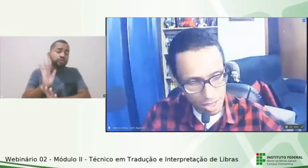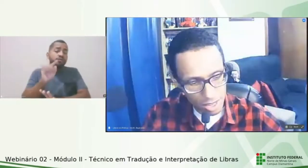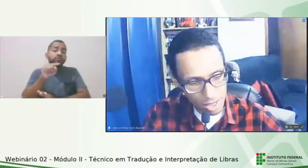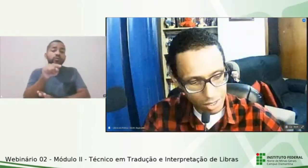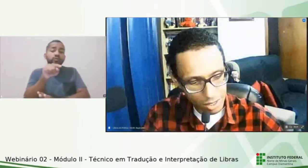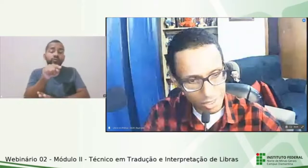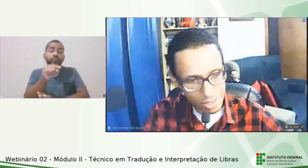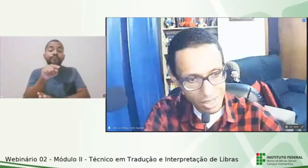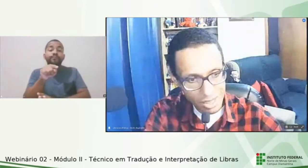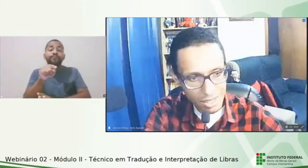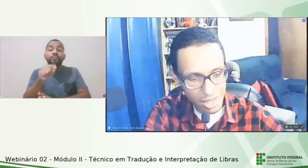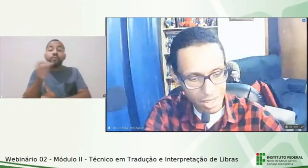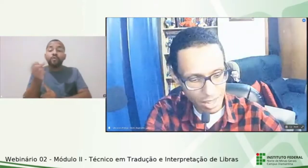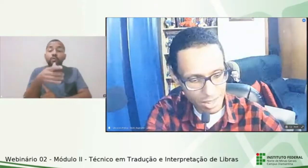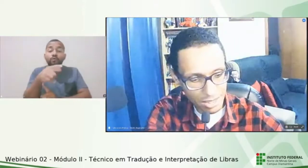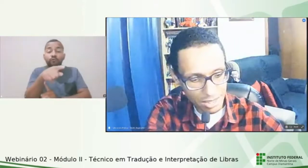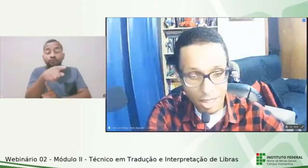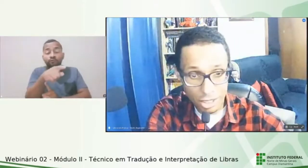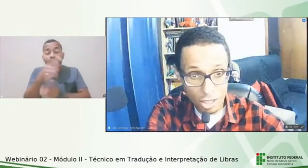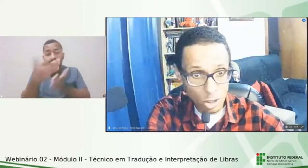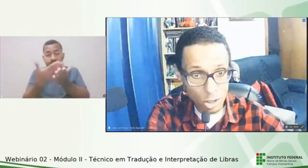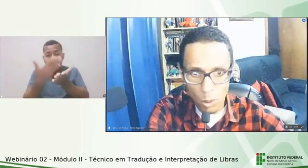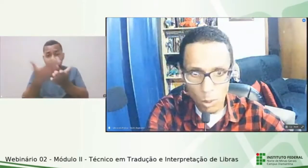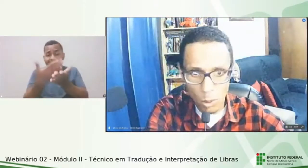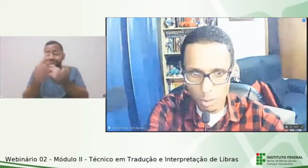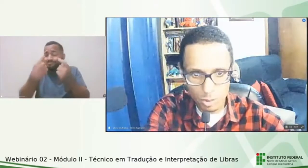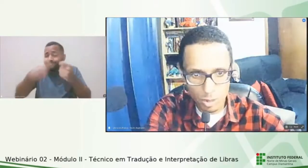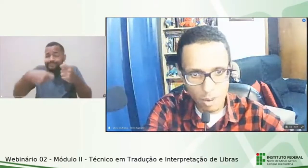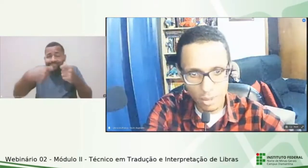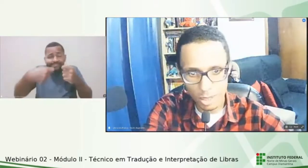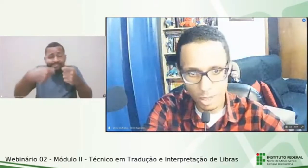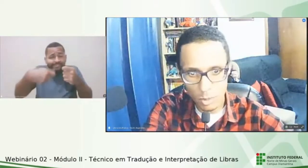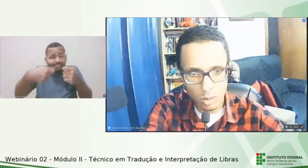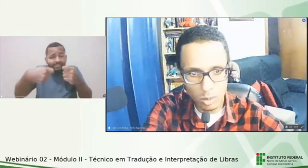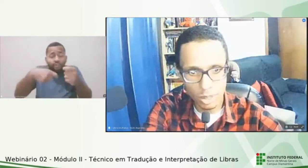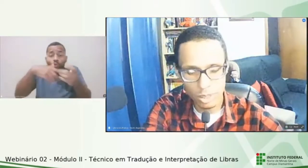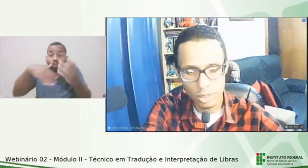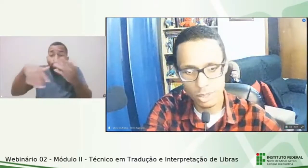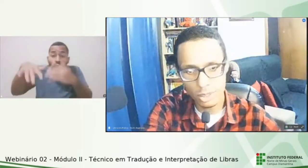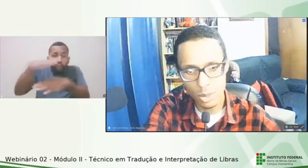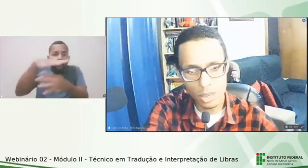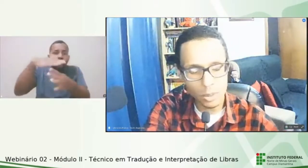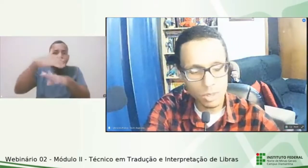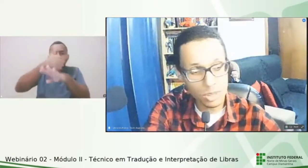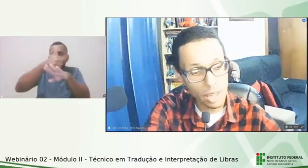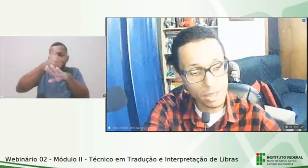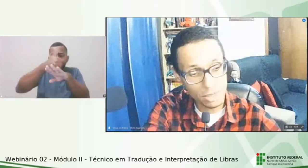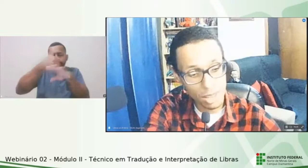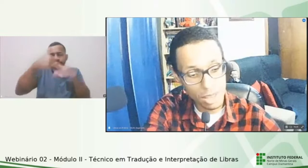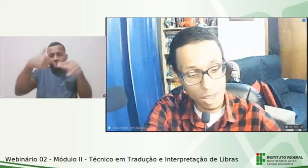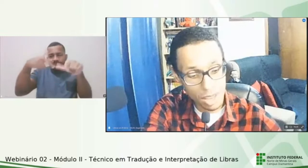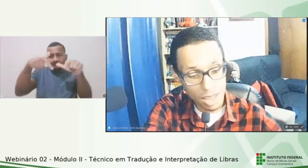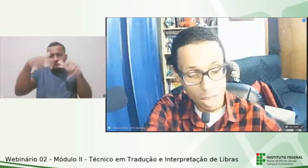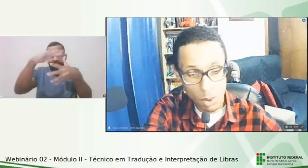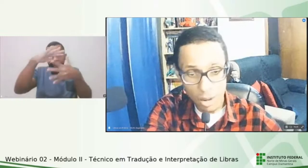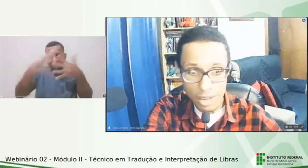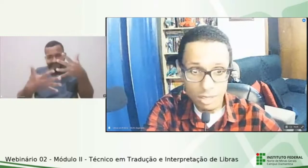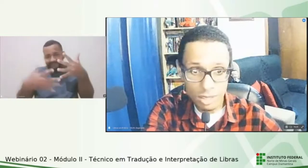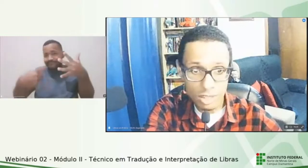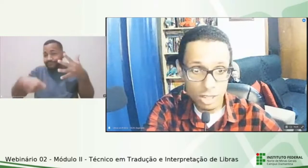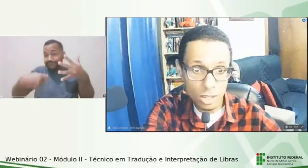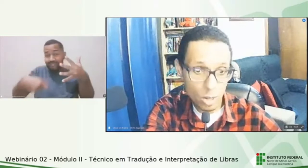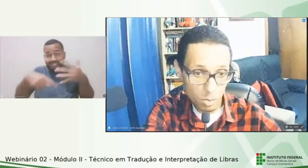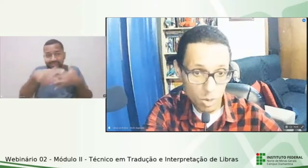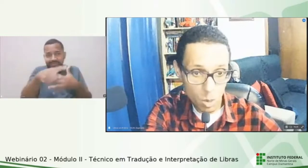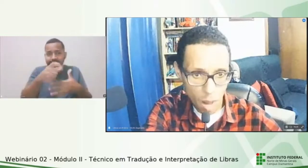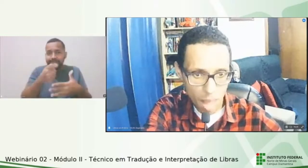Este daqui tem que ter na estante de todo profissional que atua com a língua de sinais. Embora ele